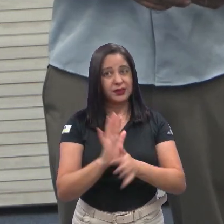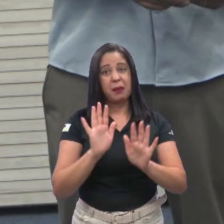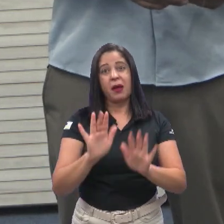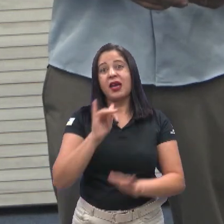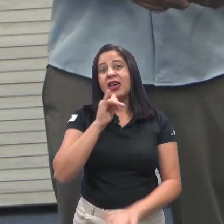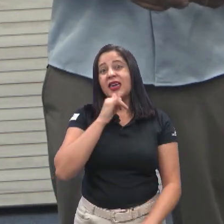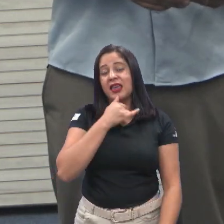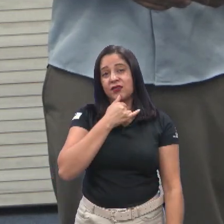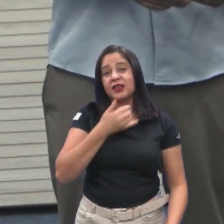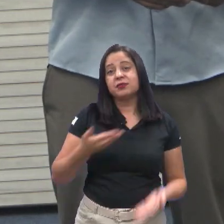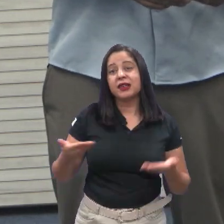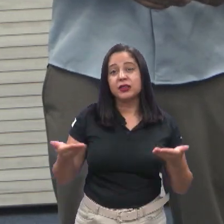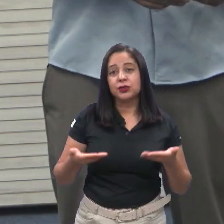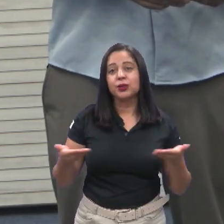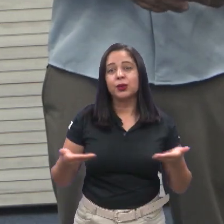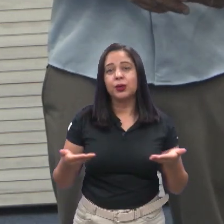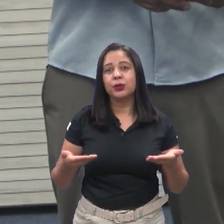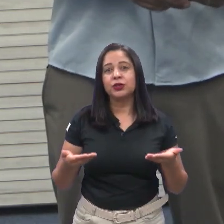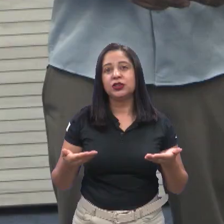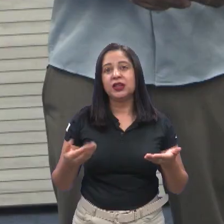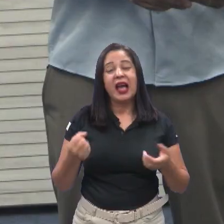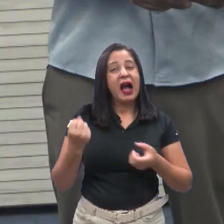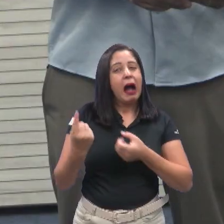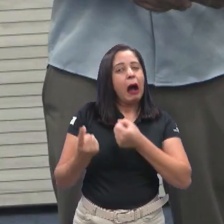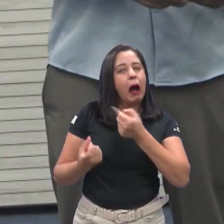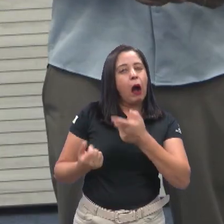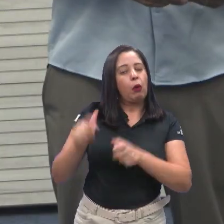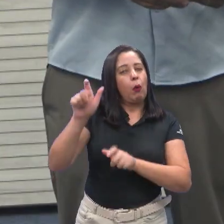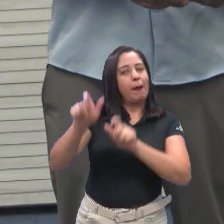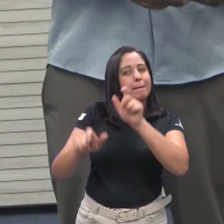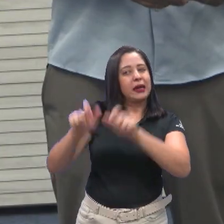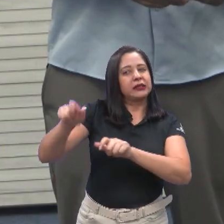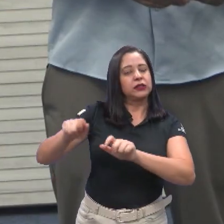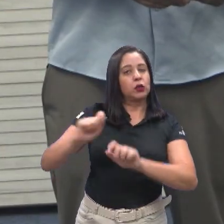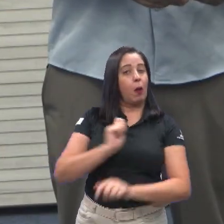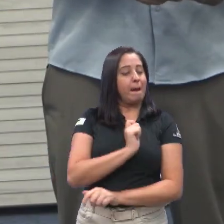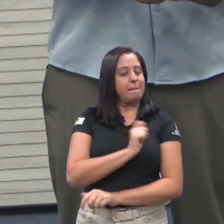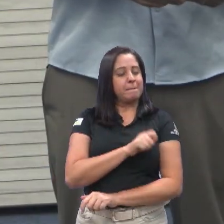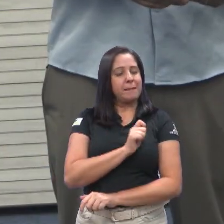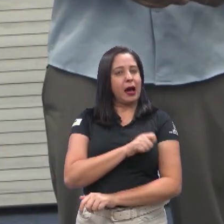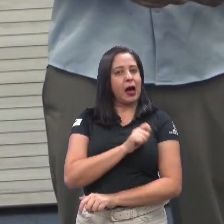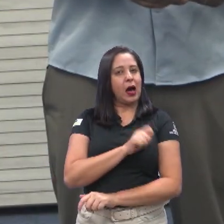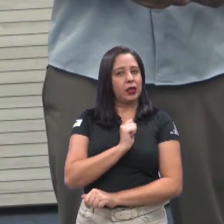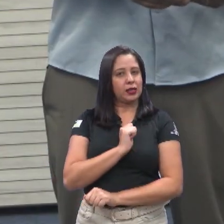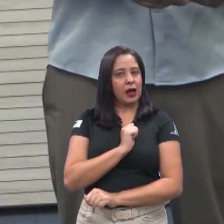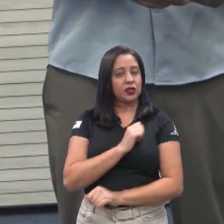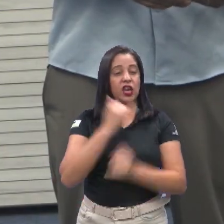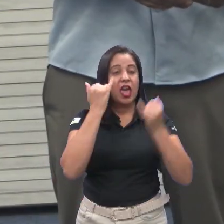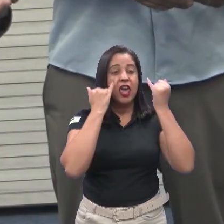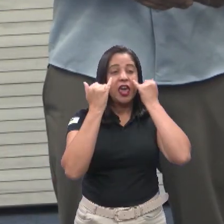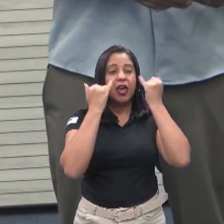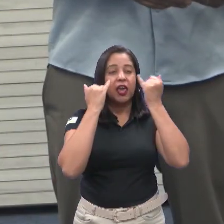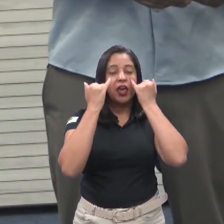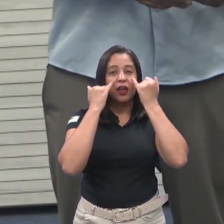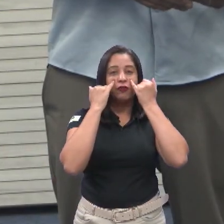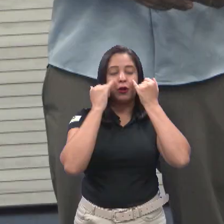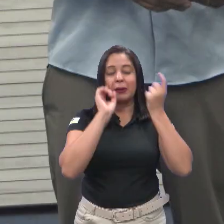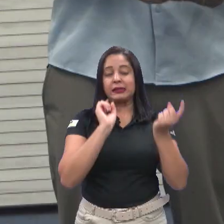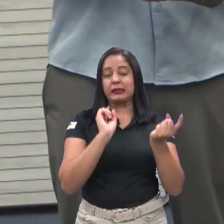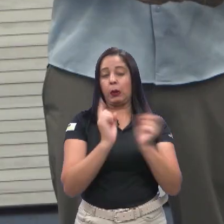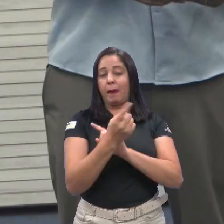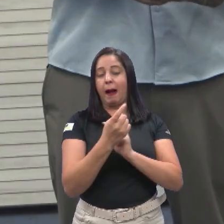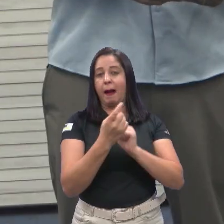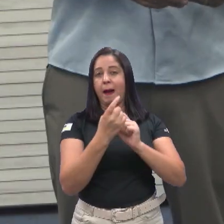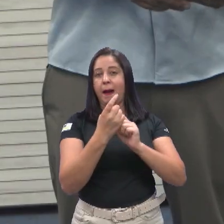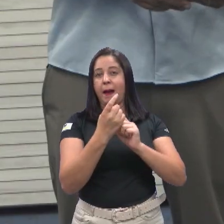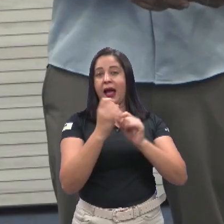temos hoje pessoas muito mal intencionadas, que distorcem a informação e distribuem na internet para causar o